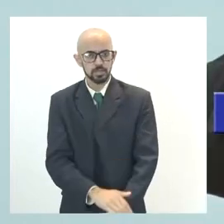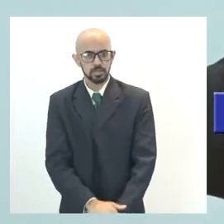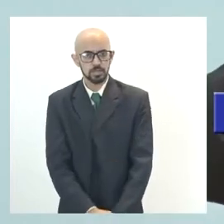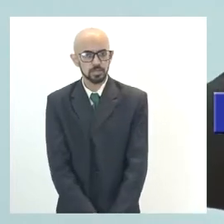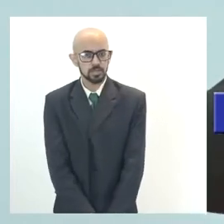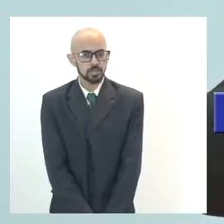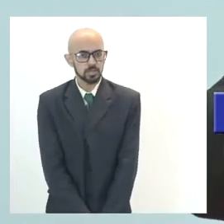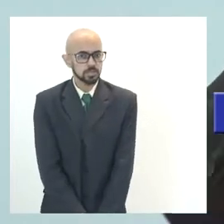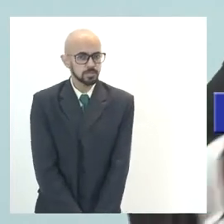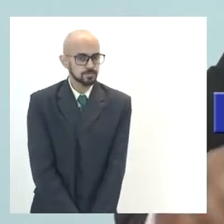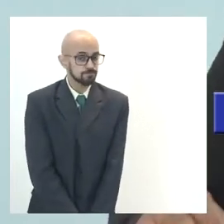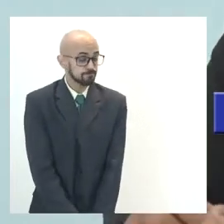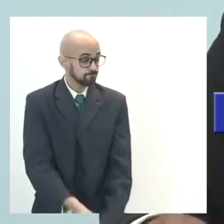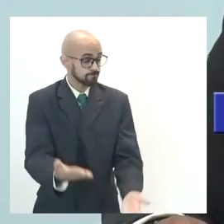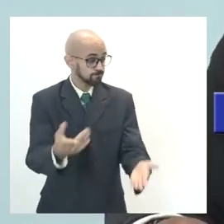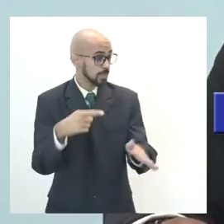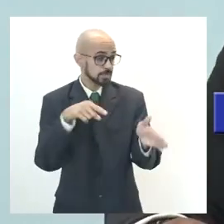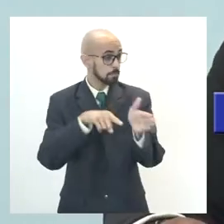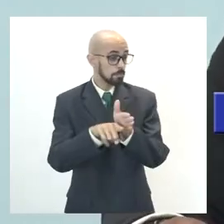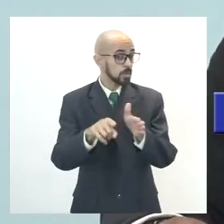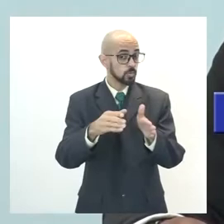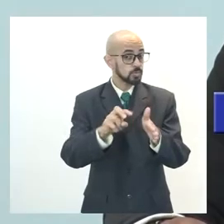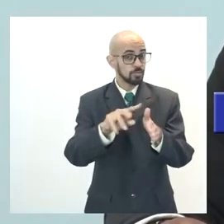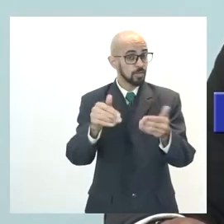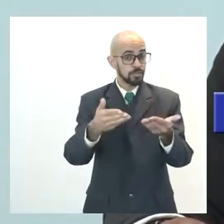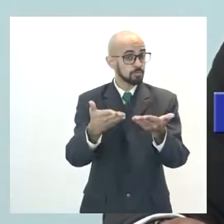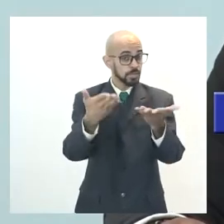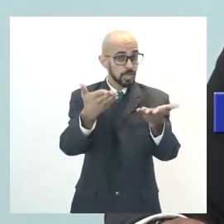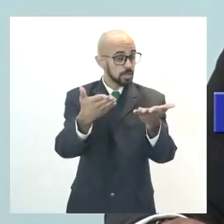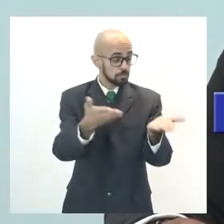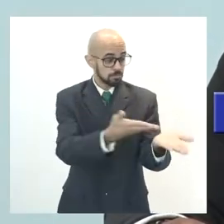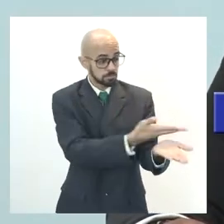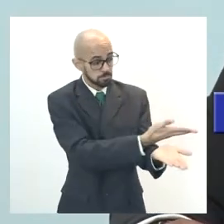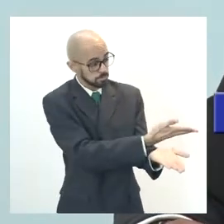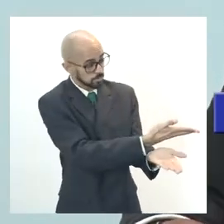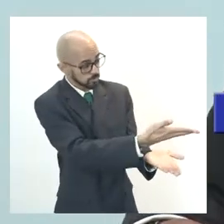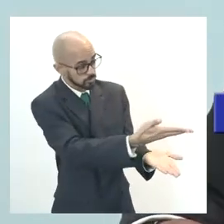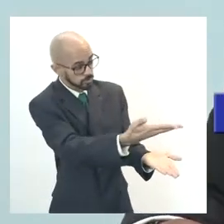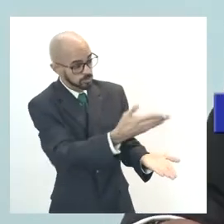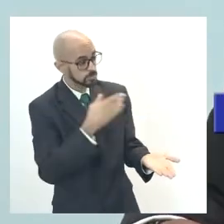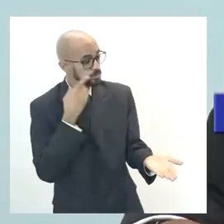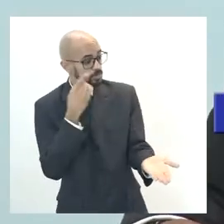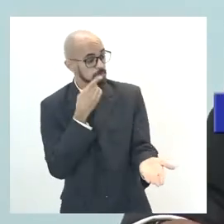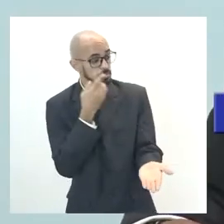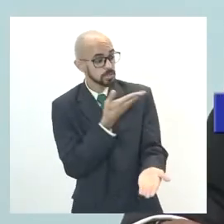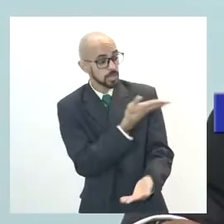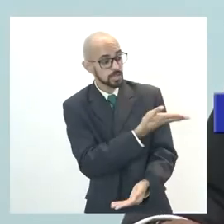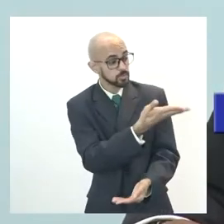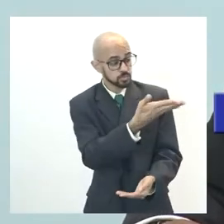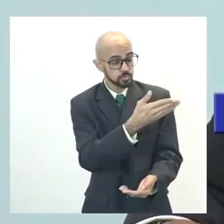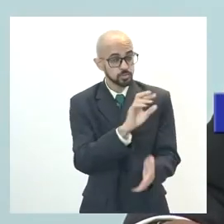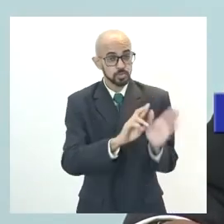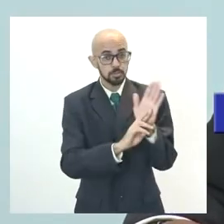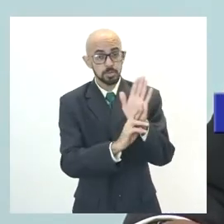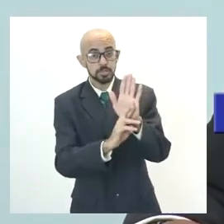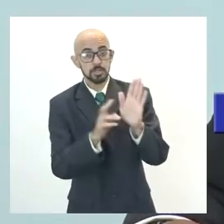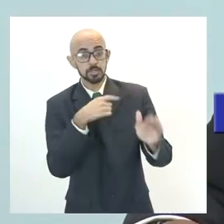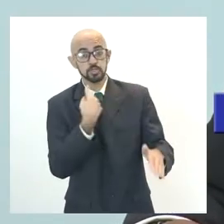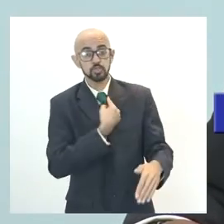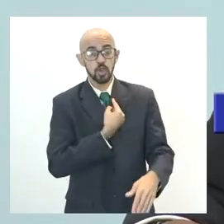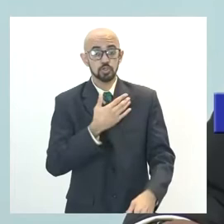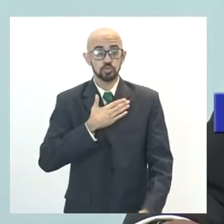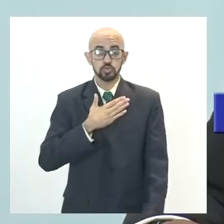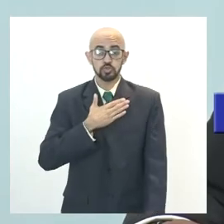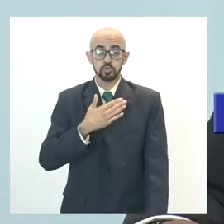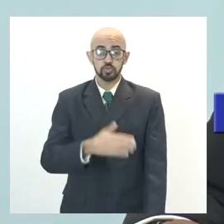é bom isso eu deixo a mão à tarde aqui dos novos deputados que está nos representando lá